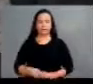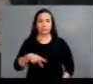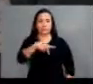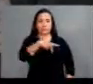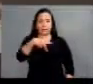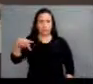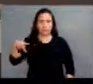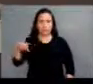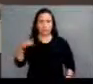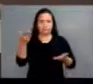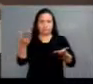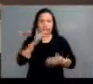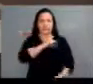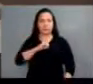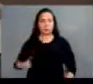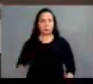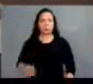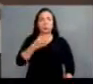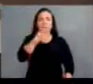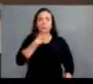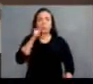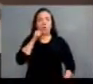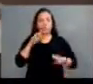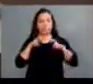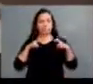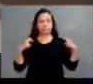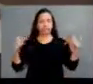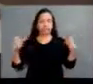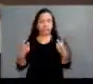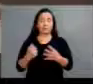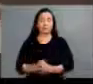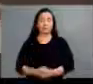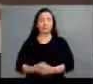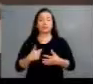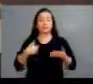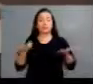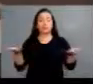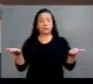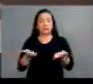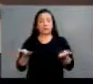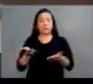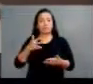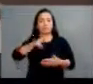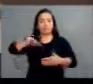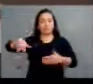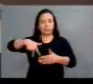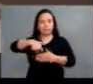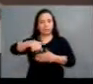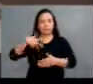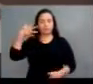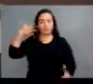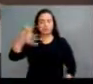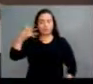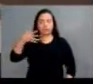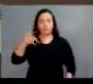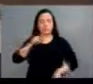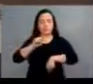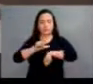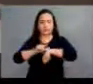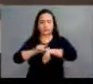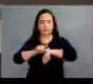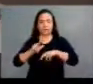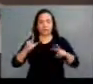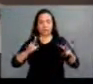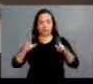Senhor presidente, senhores deputados, senhoras deputadas, eu queria utilizar o tempo reservado ao nosso partido, ao nosso